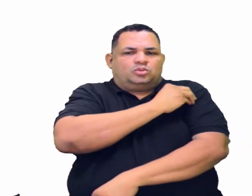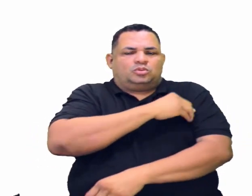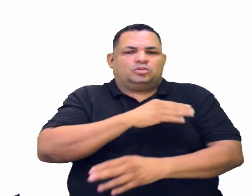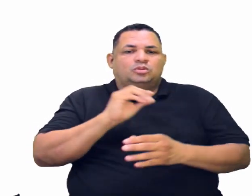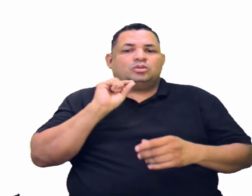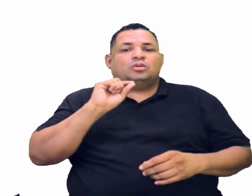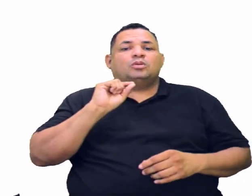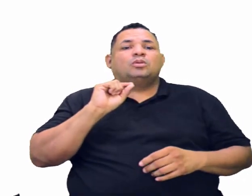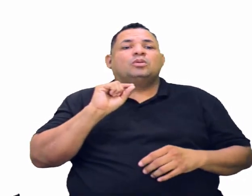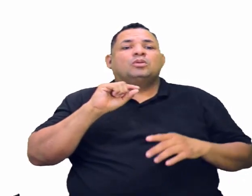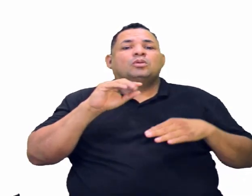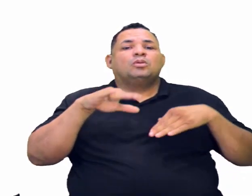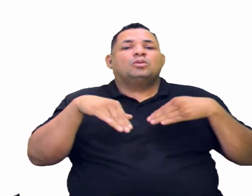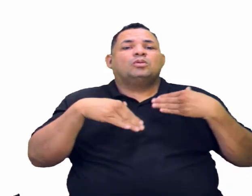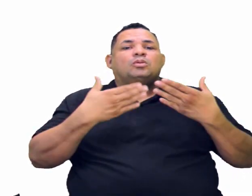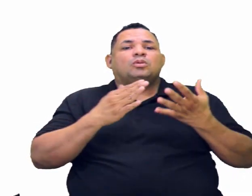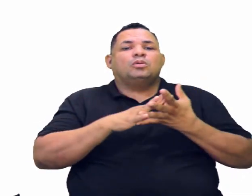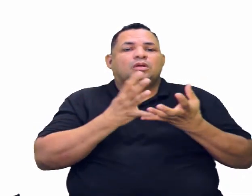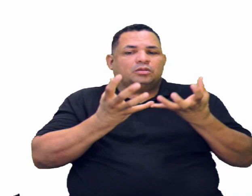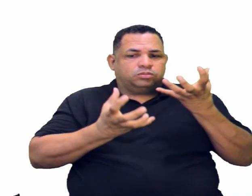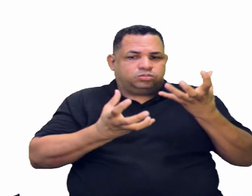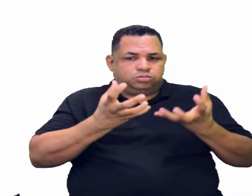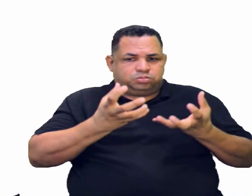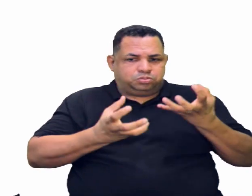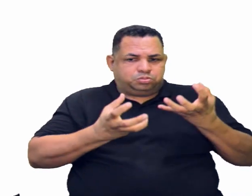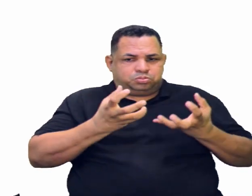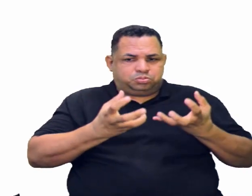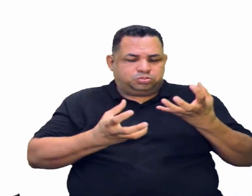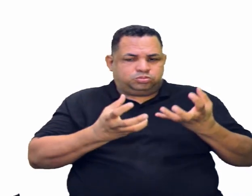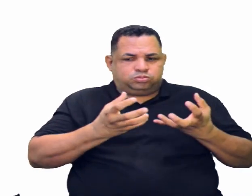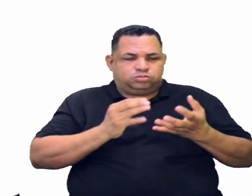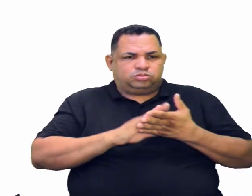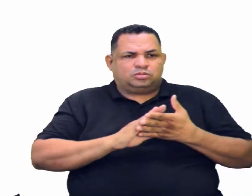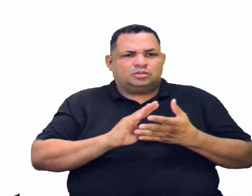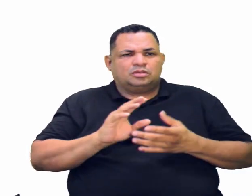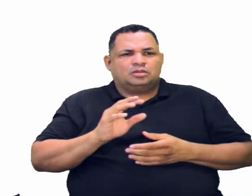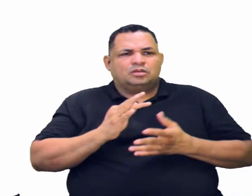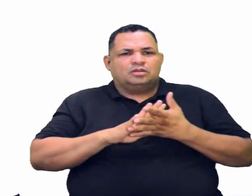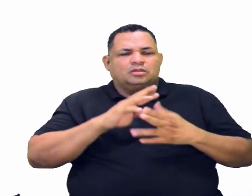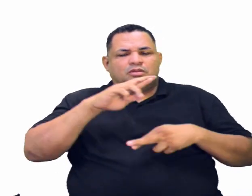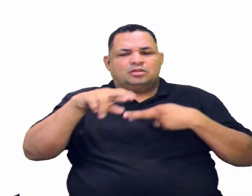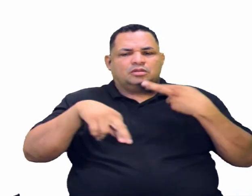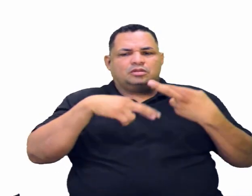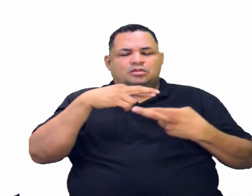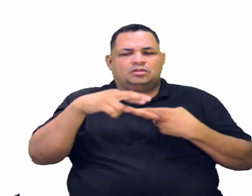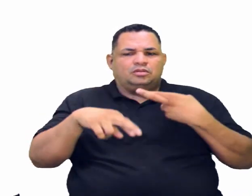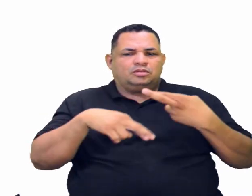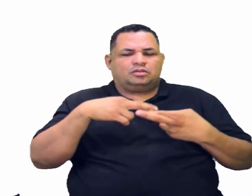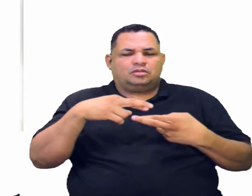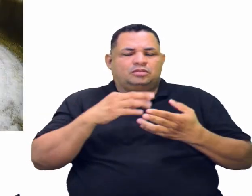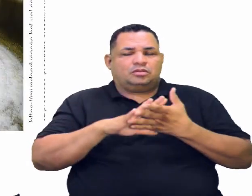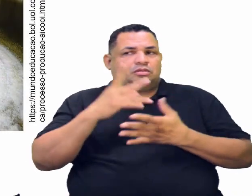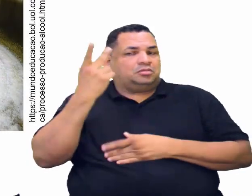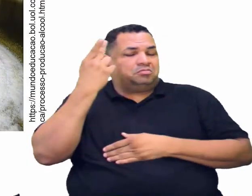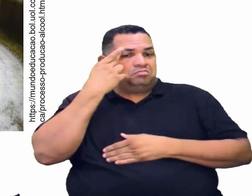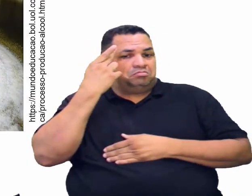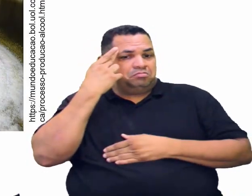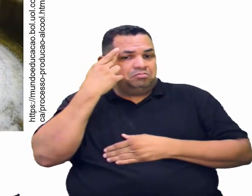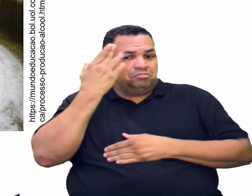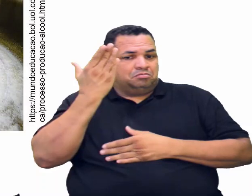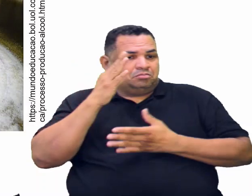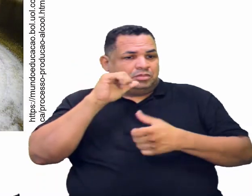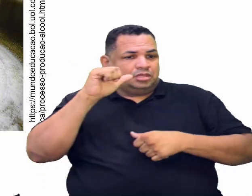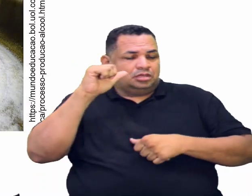o que, que é a fermentação? Gente, a fermentação é uma reação que, digamos que ela é natural, que